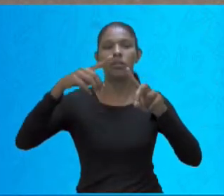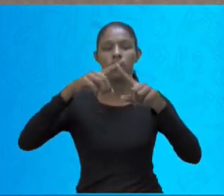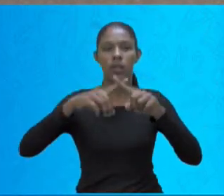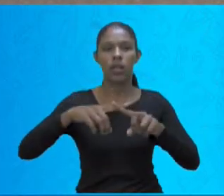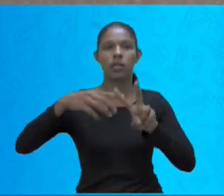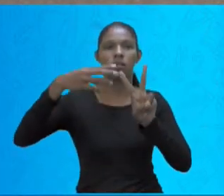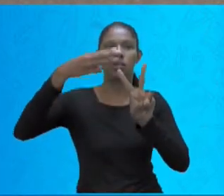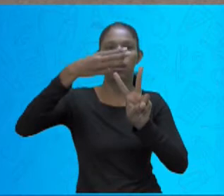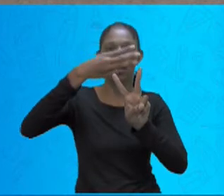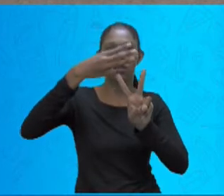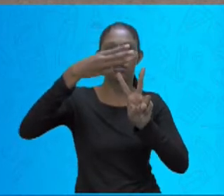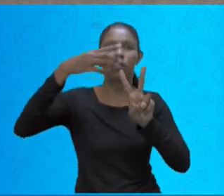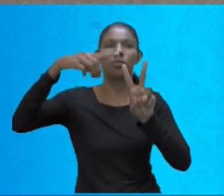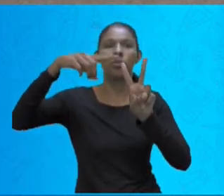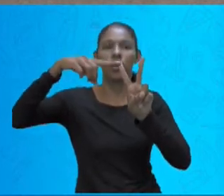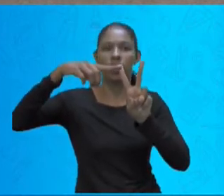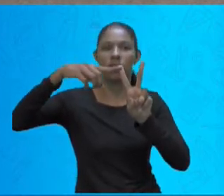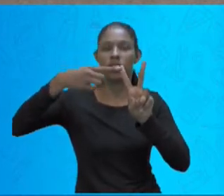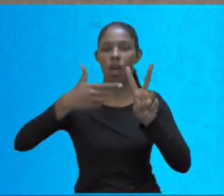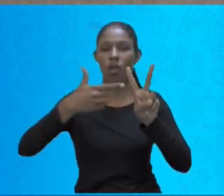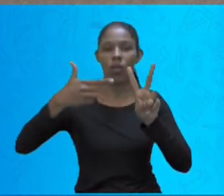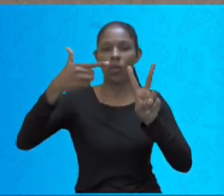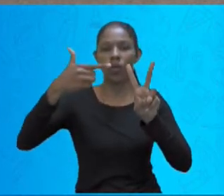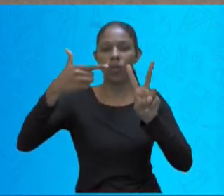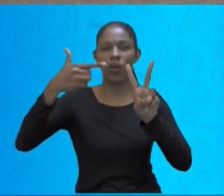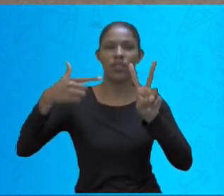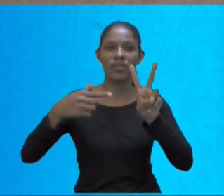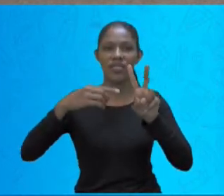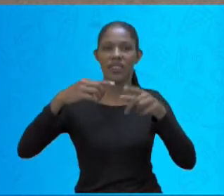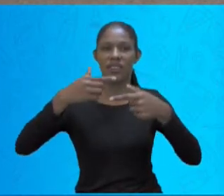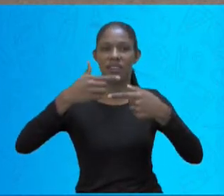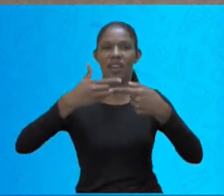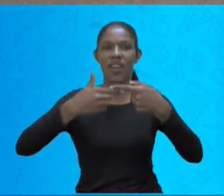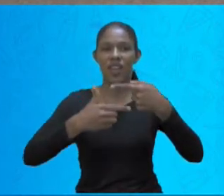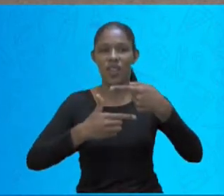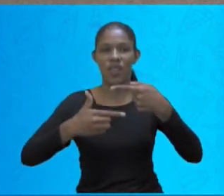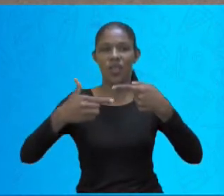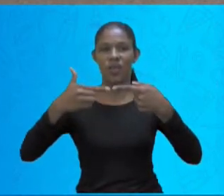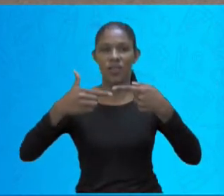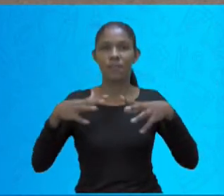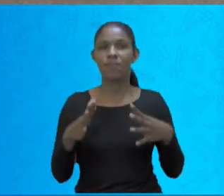1. Então, eu tenho ali